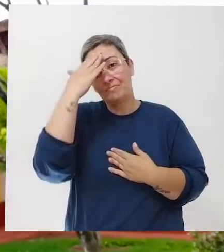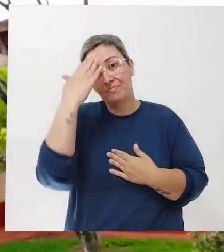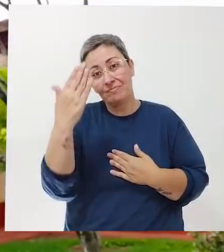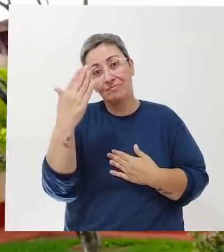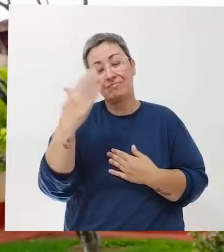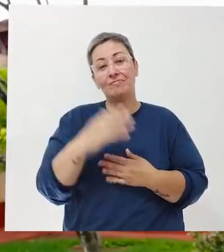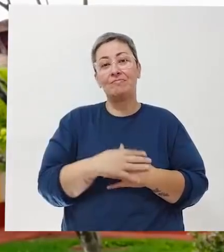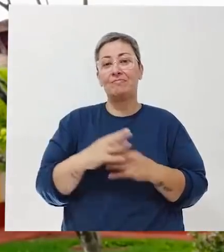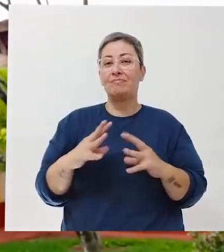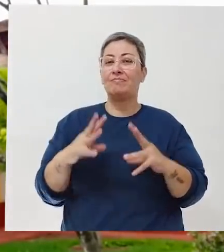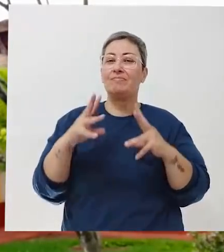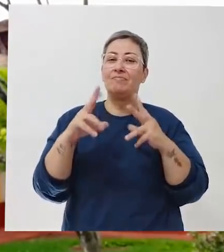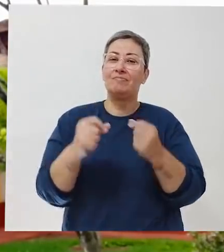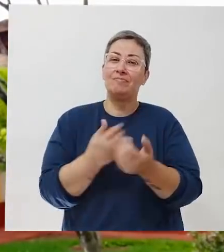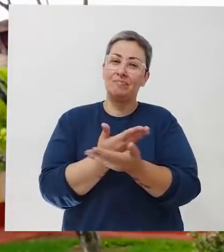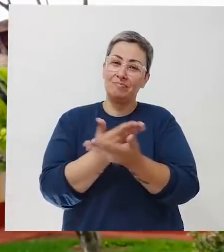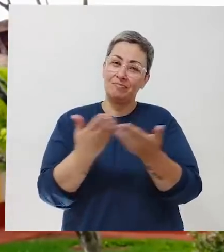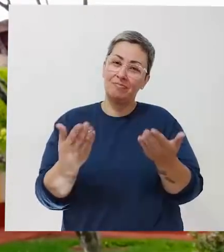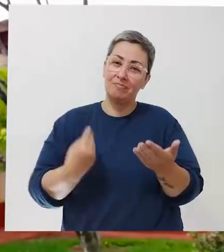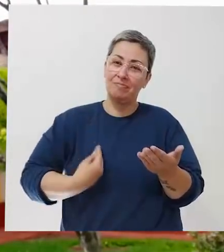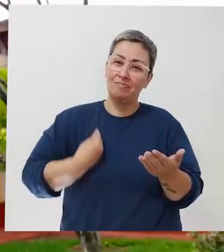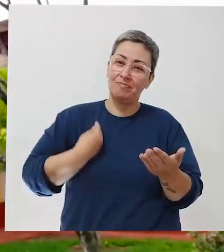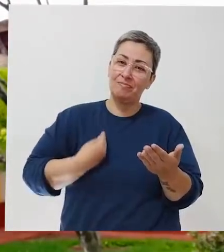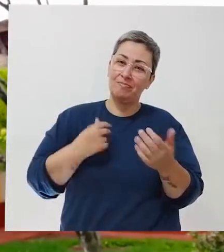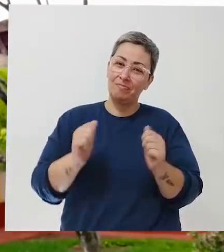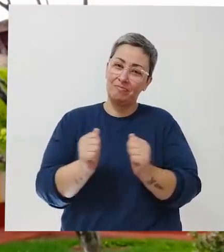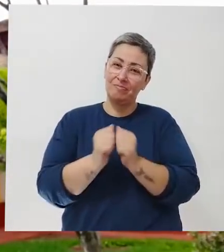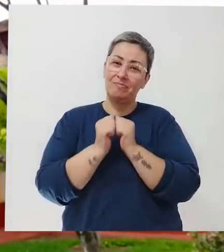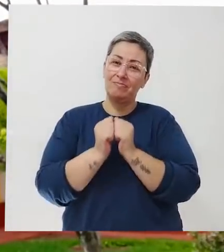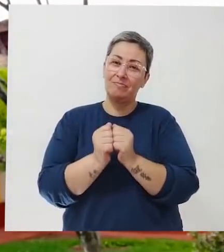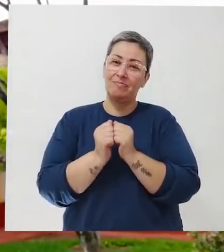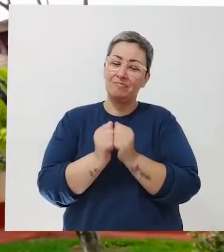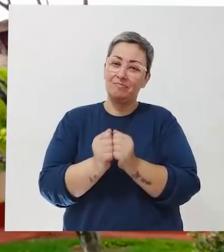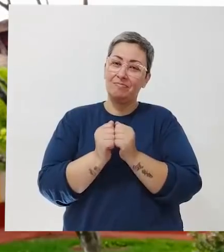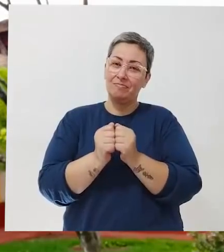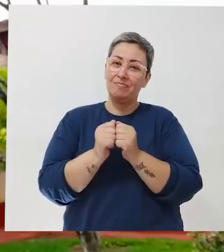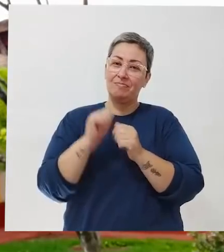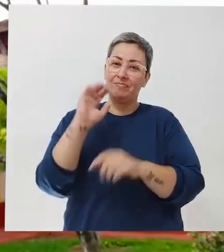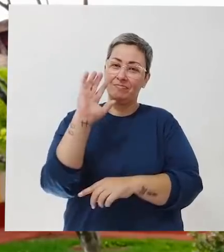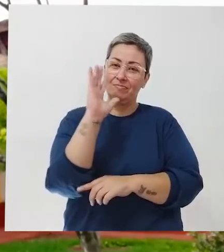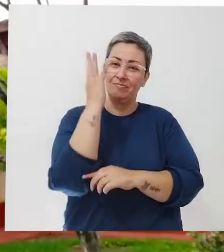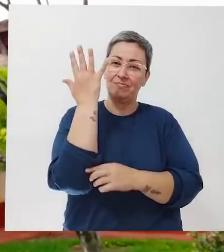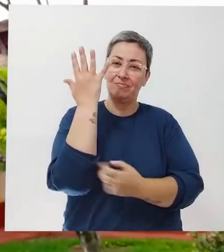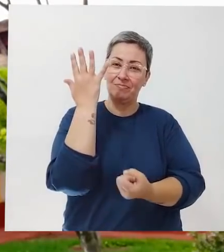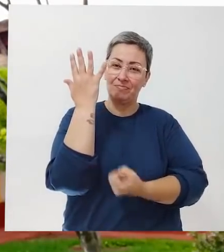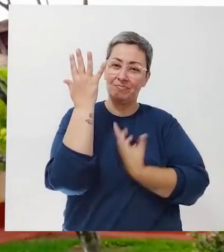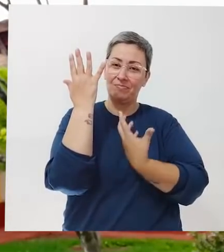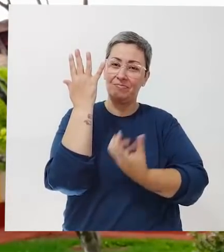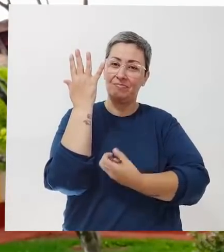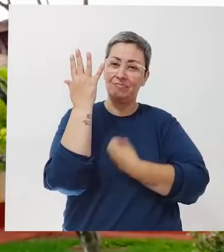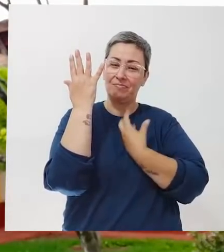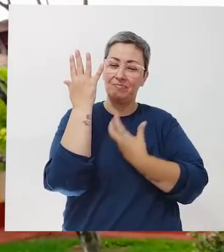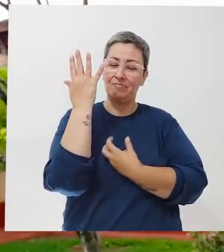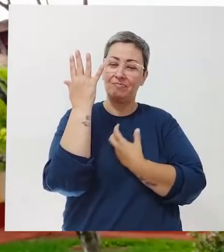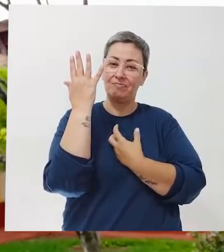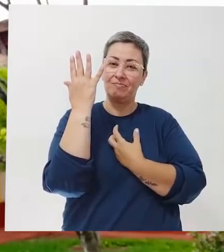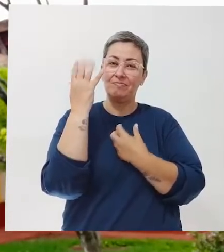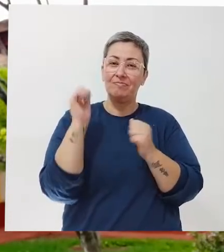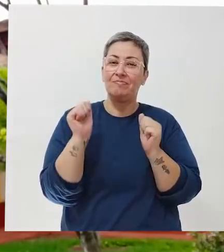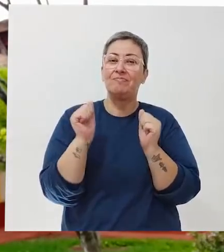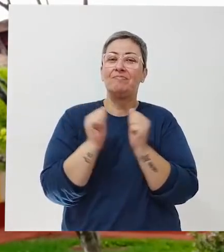Eu agradeço por todos vocês estarem na minha companhia, ao pé do nosso pé de